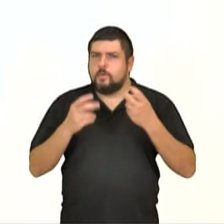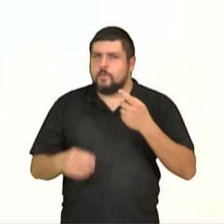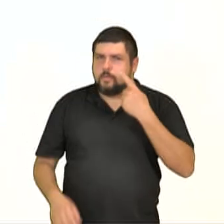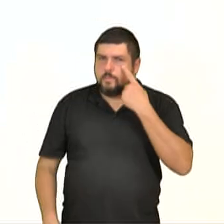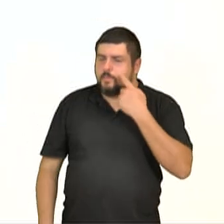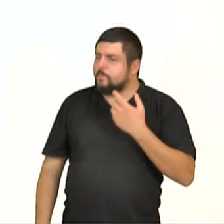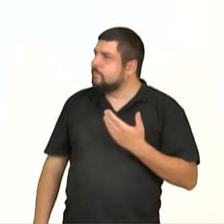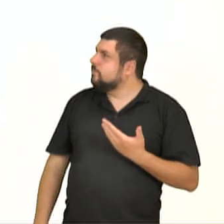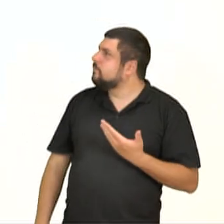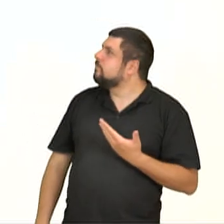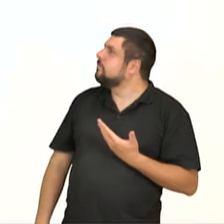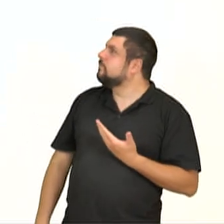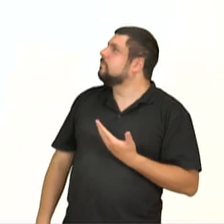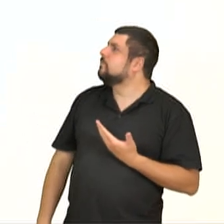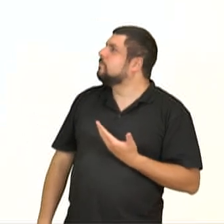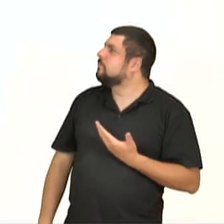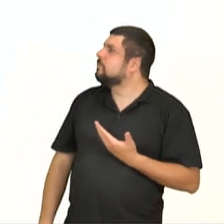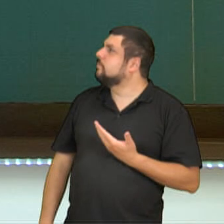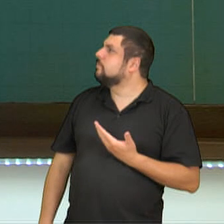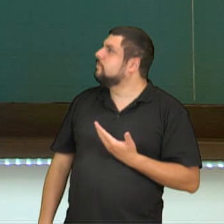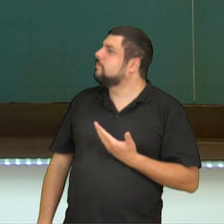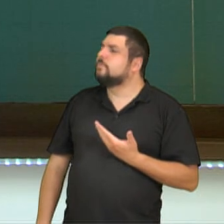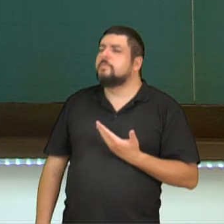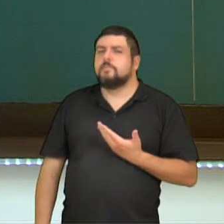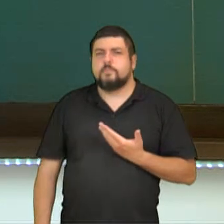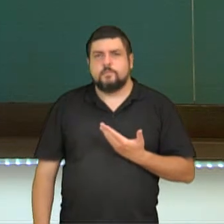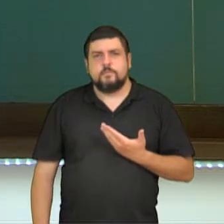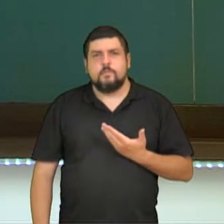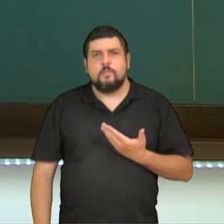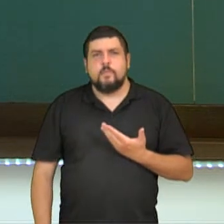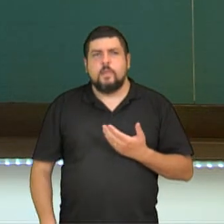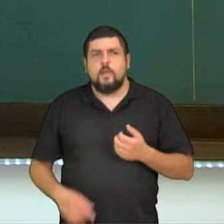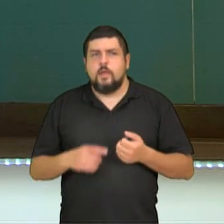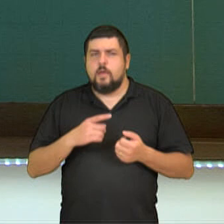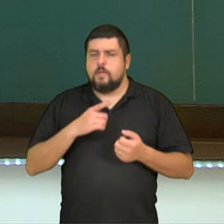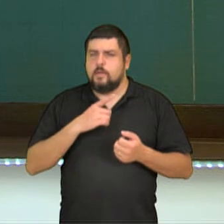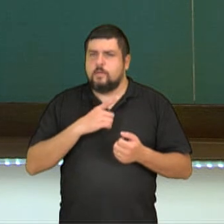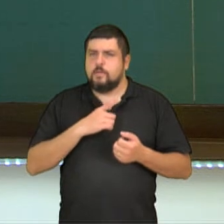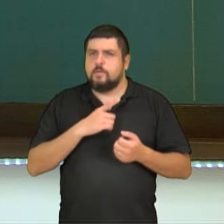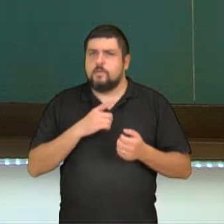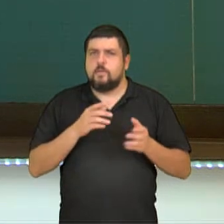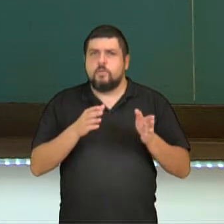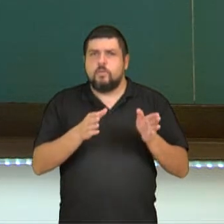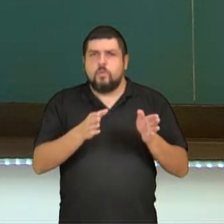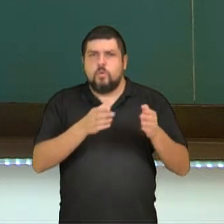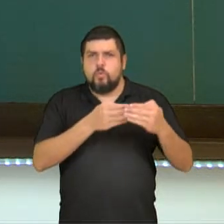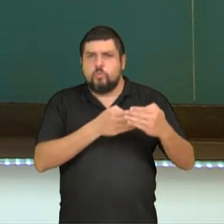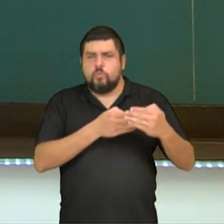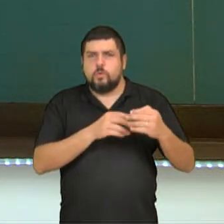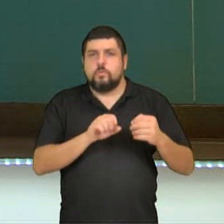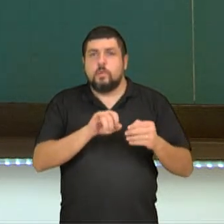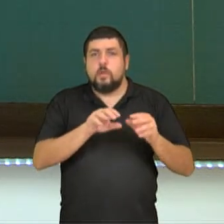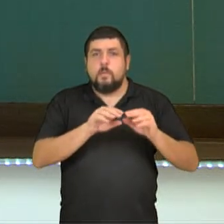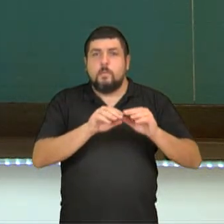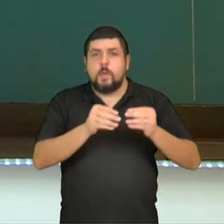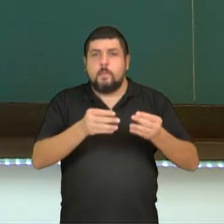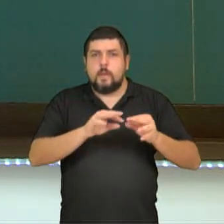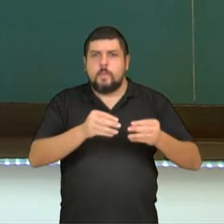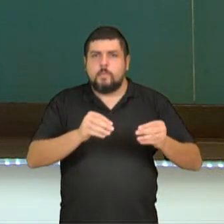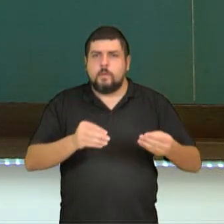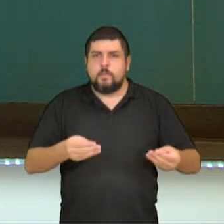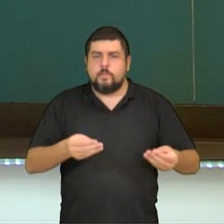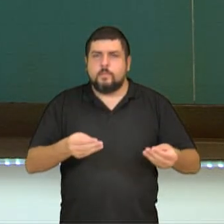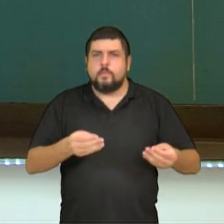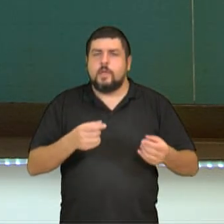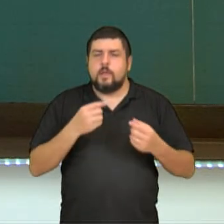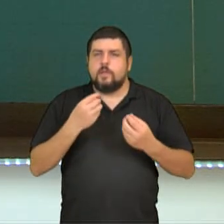ó. Olha aqui o cubo. O que que eu tenho aqui, ó? O cubo, se eu planificar, ou seja, deixar ele desmontadinho, vai me dar